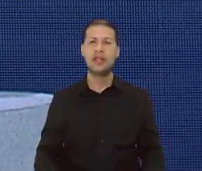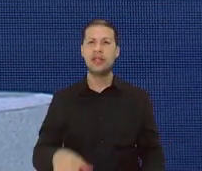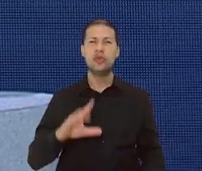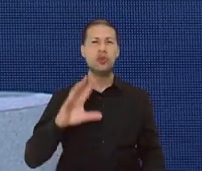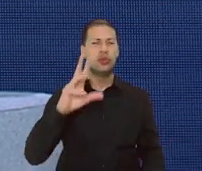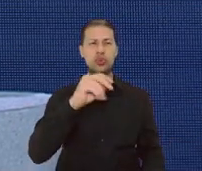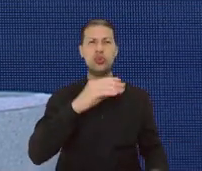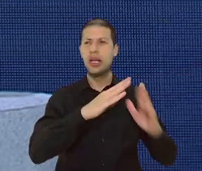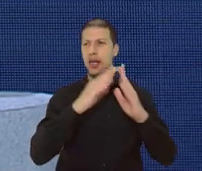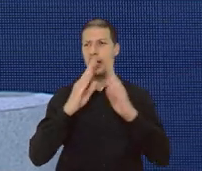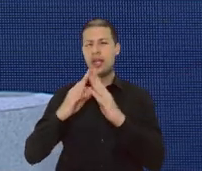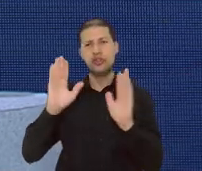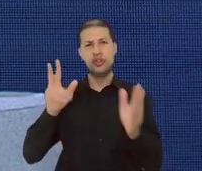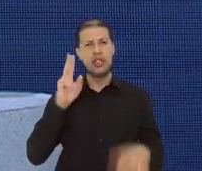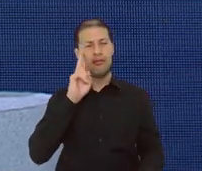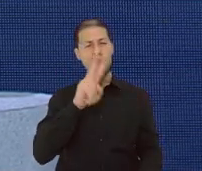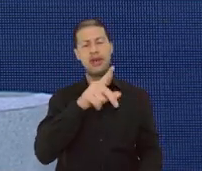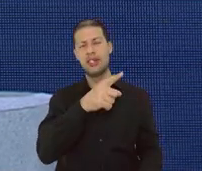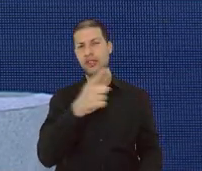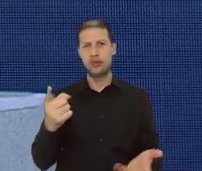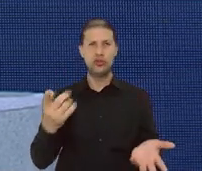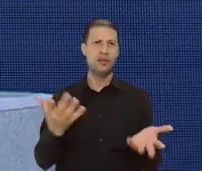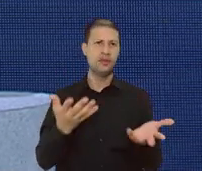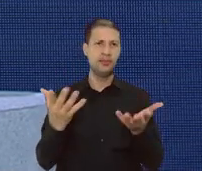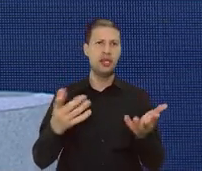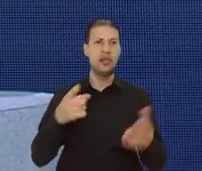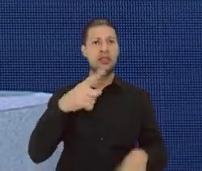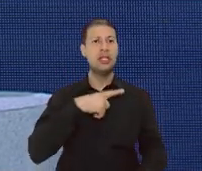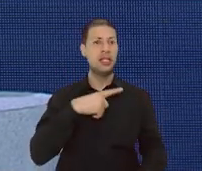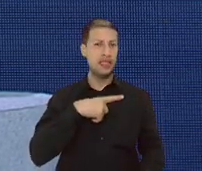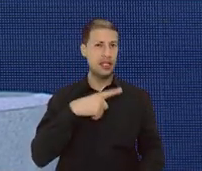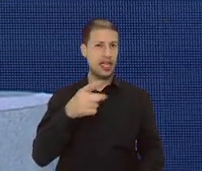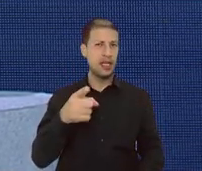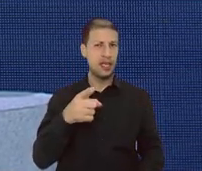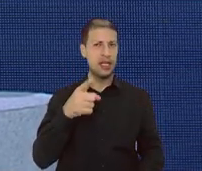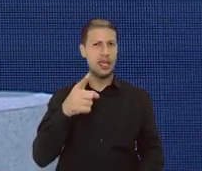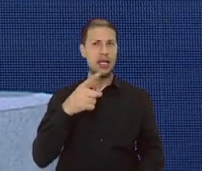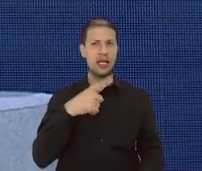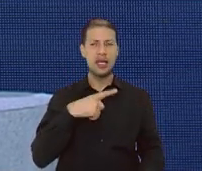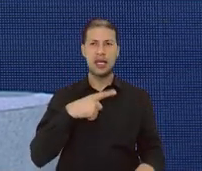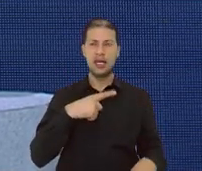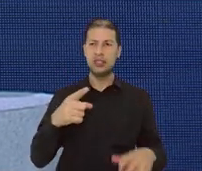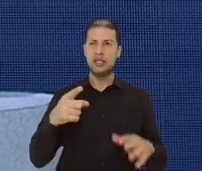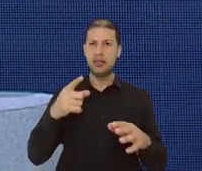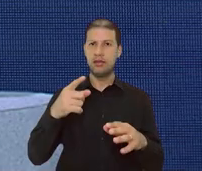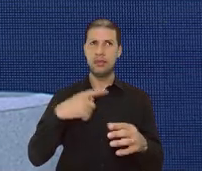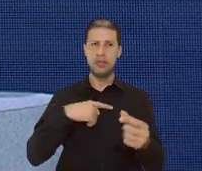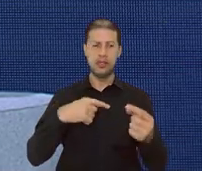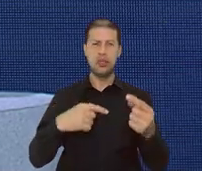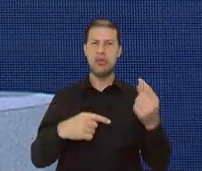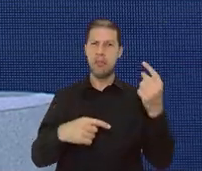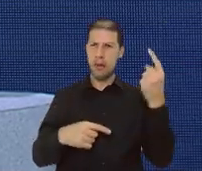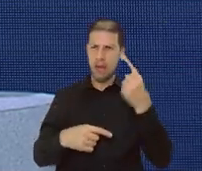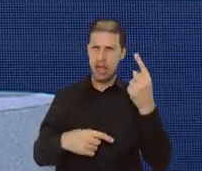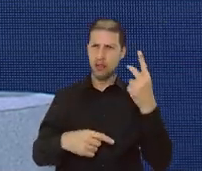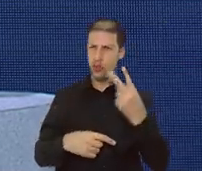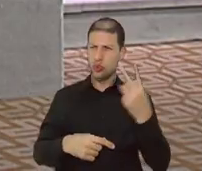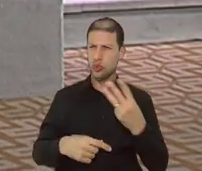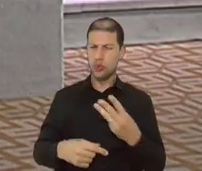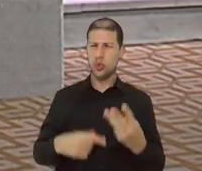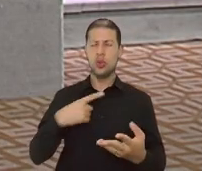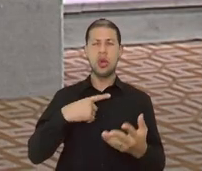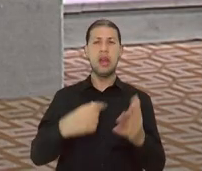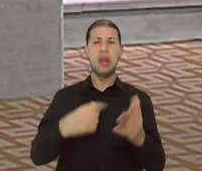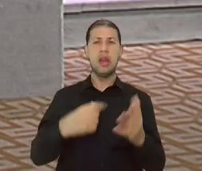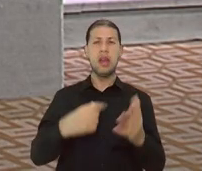casas já vem isso muito de você ter esse E por aí vai então eu acho que isso